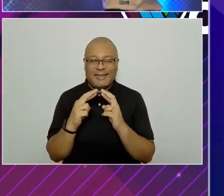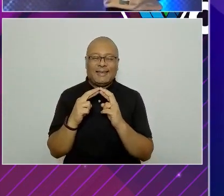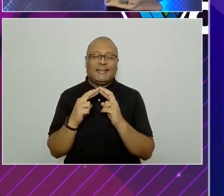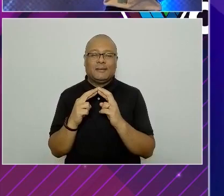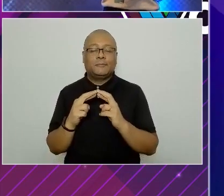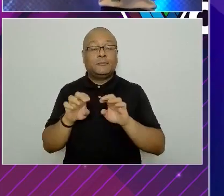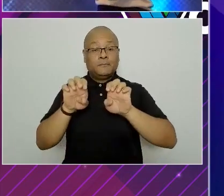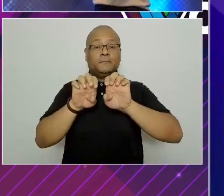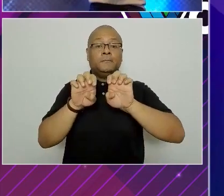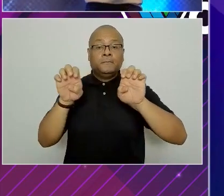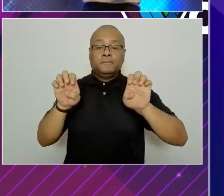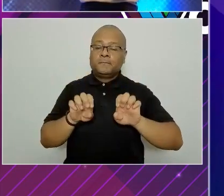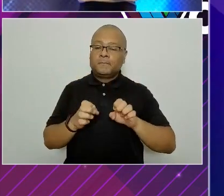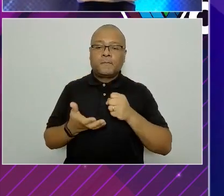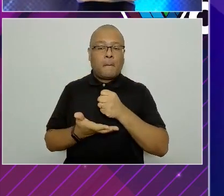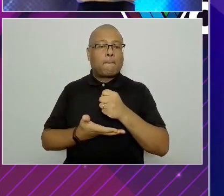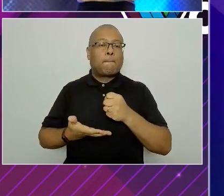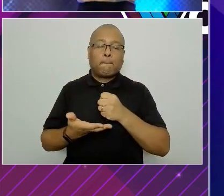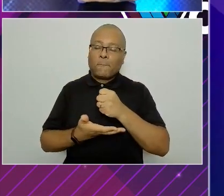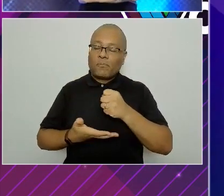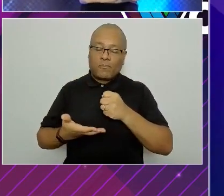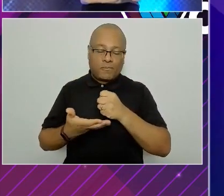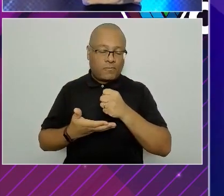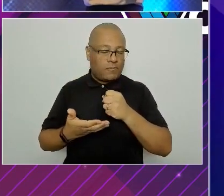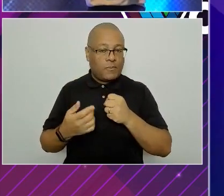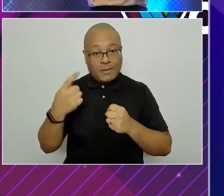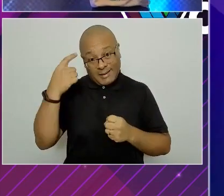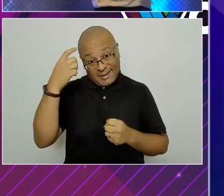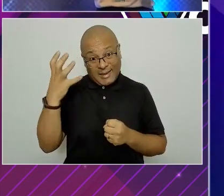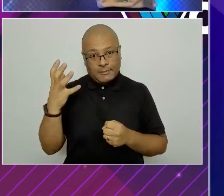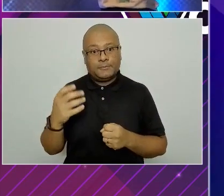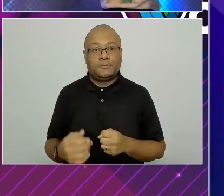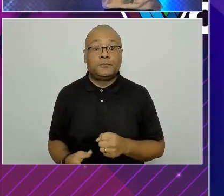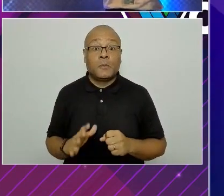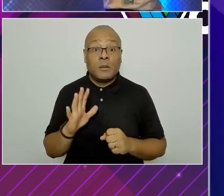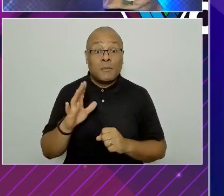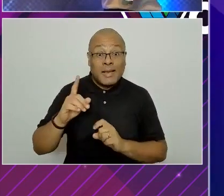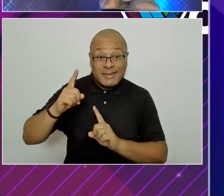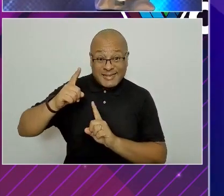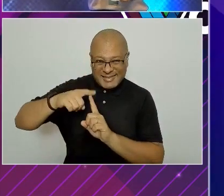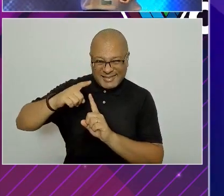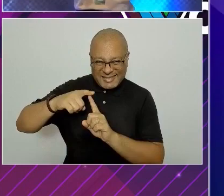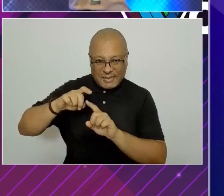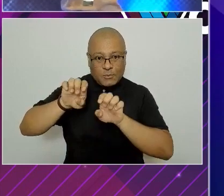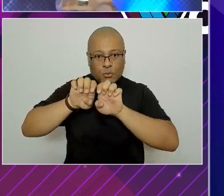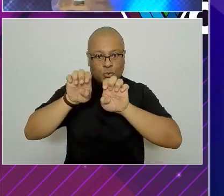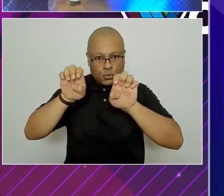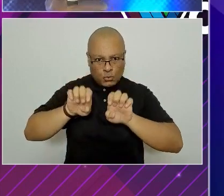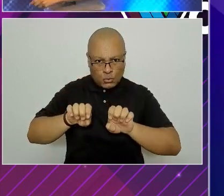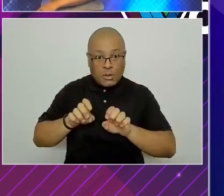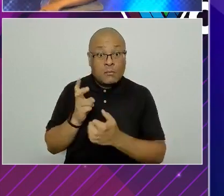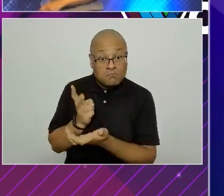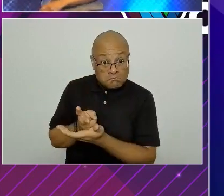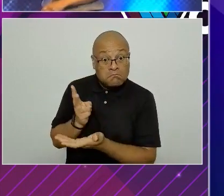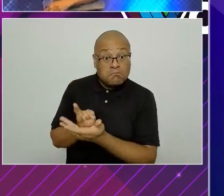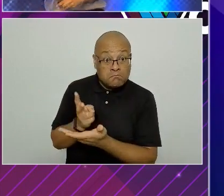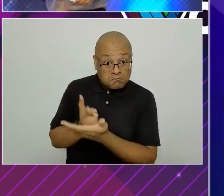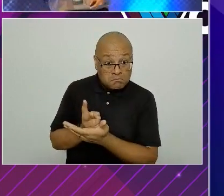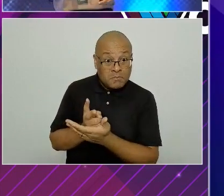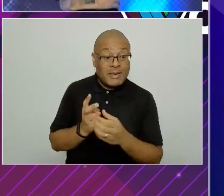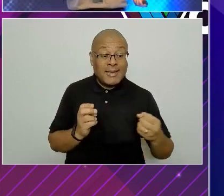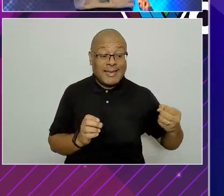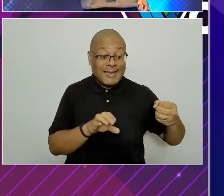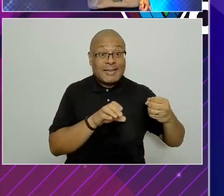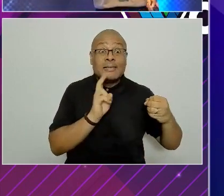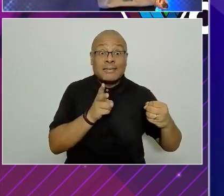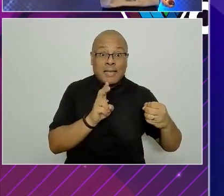estrutura básica de rede neural artificial. Mas esse tipo de estrutura, né, se mantém sempre, a entrada, processamento,